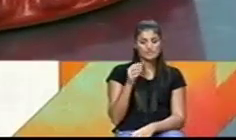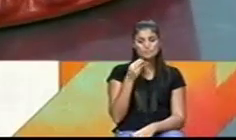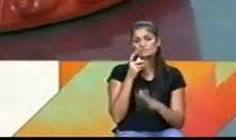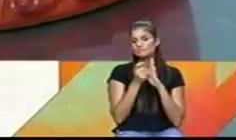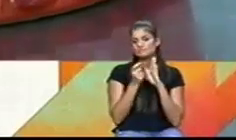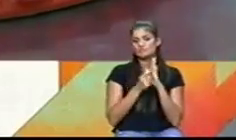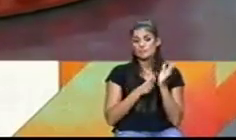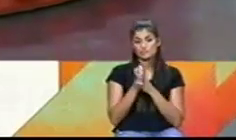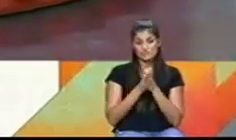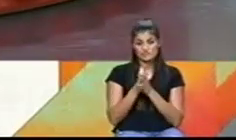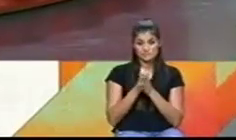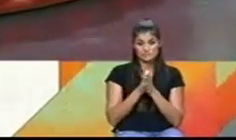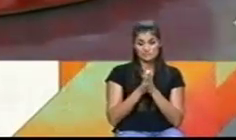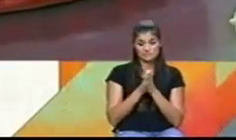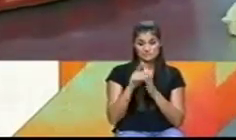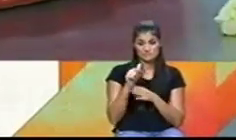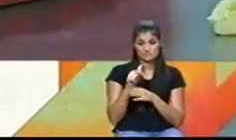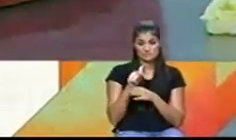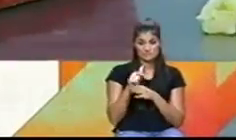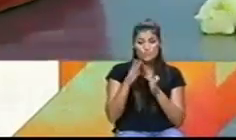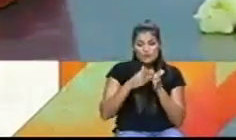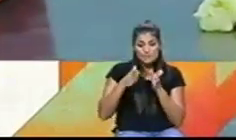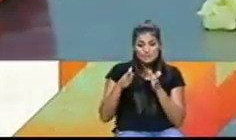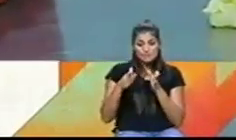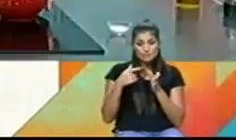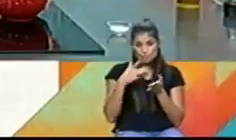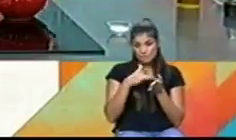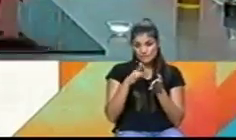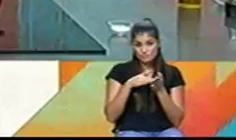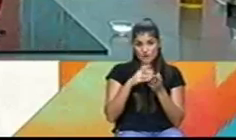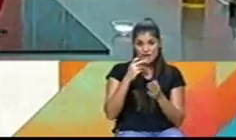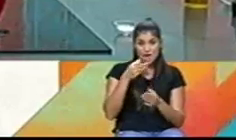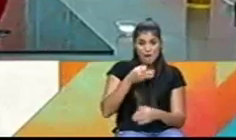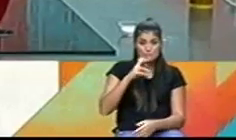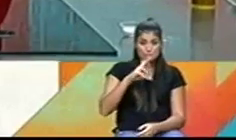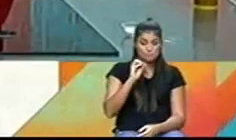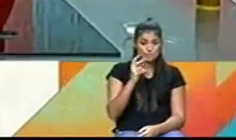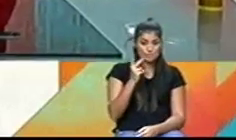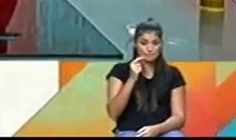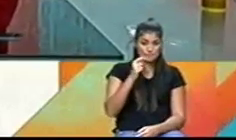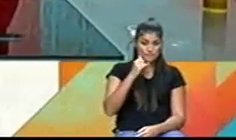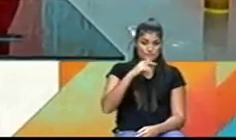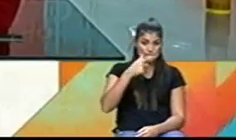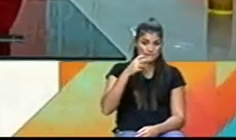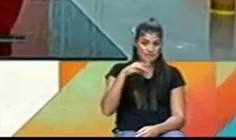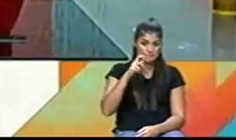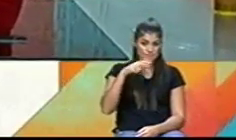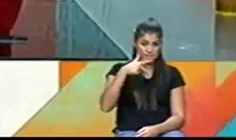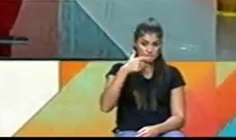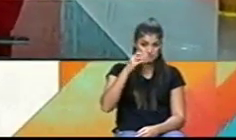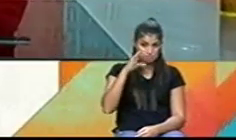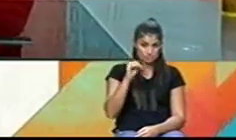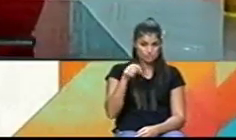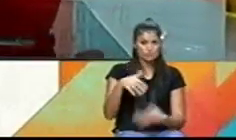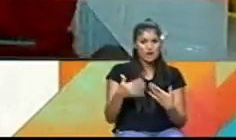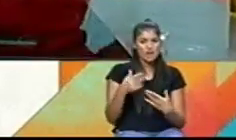de aproveitamento. Está no capítulo Aproveitamento. Vou juntar Olha, então agora. Fizeste mais alguma viagem, entretanto? Olha, fiz